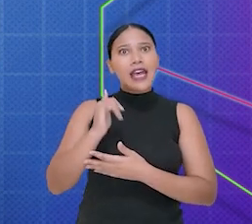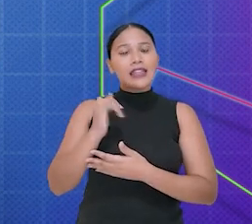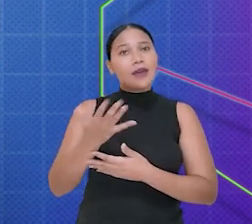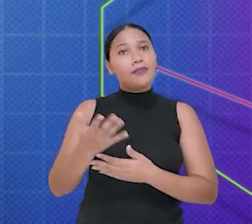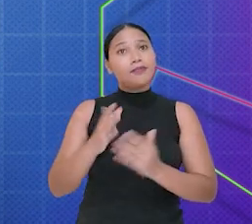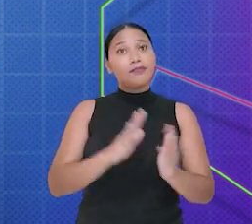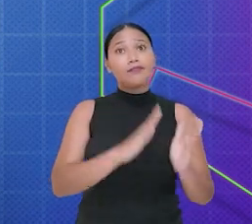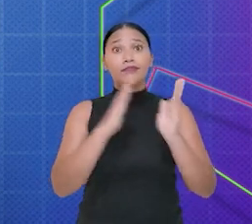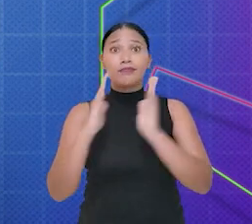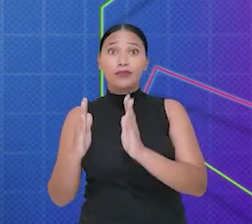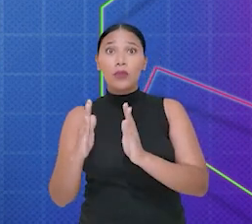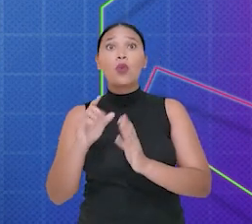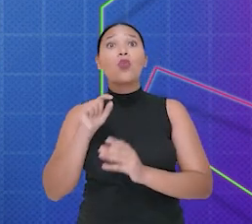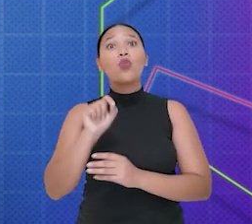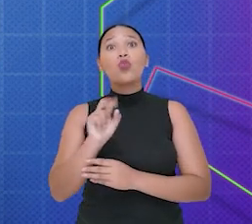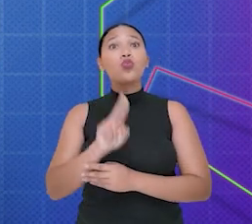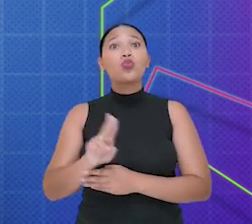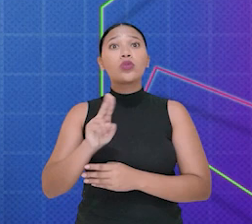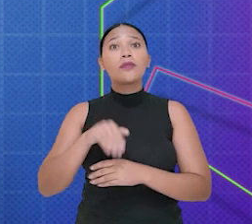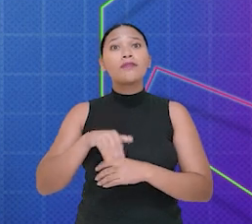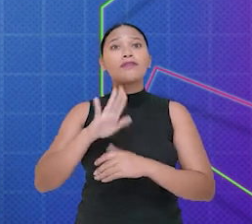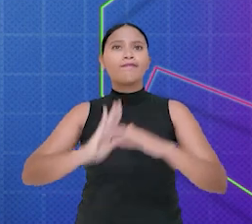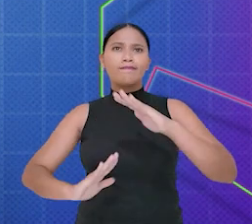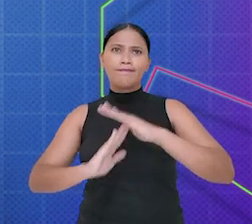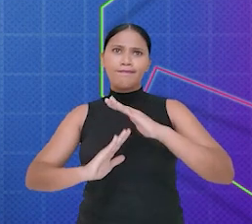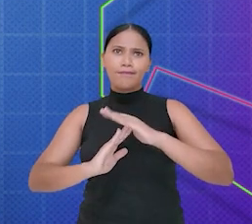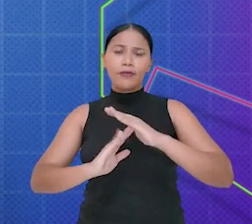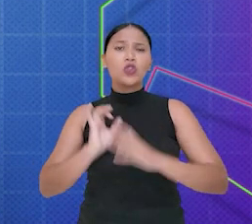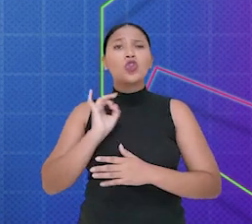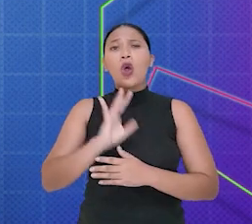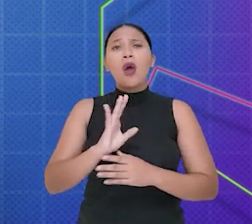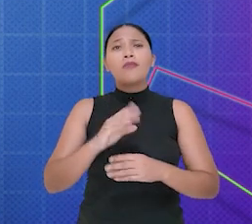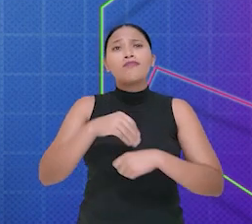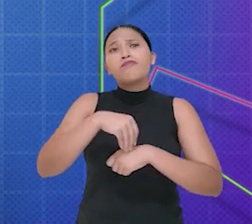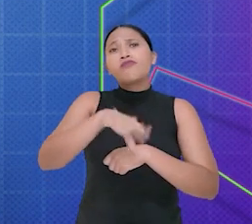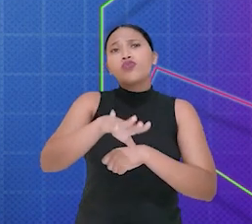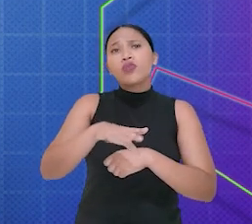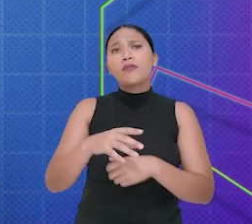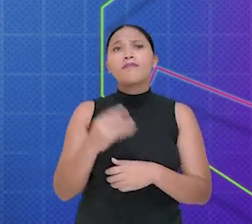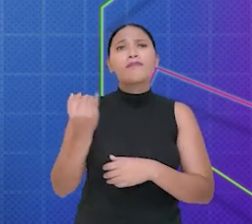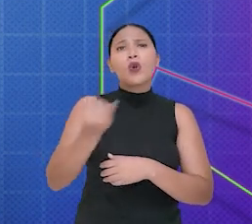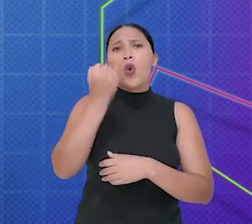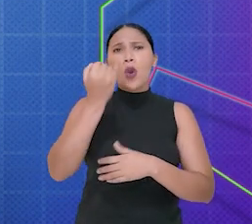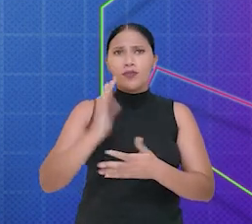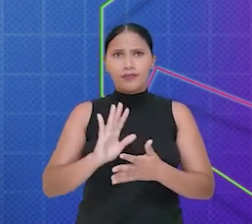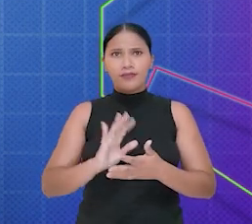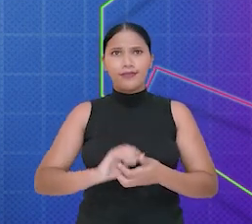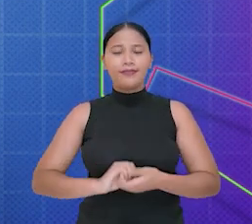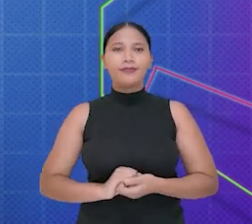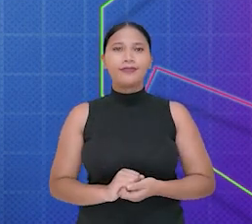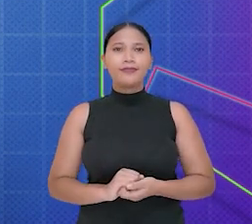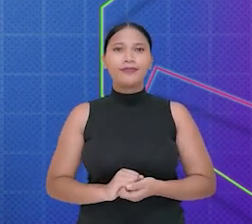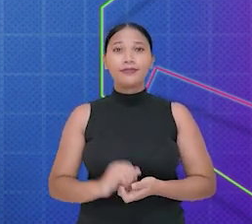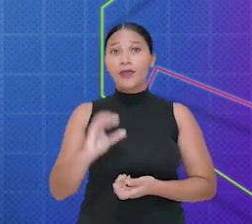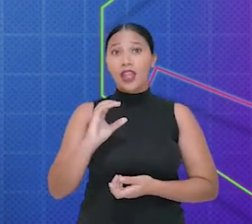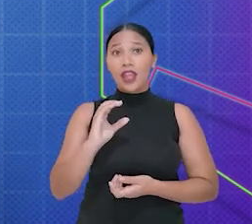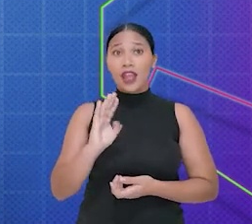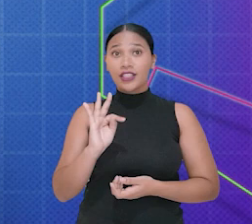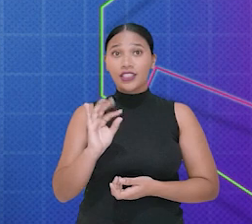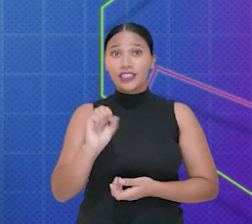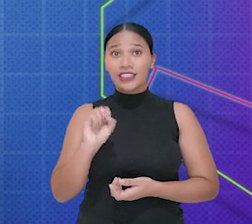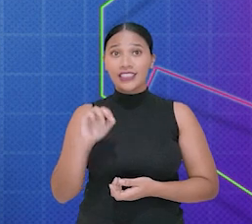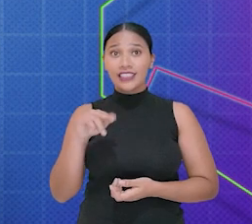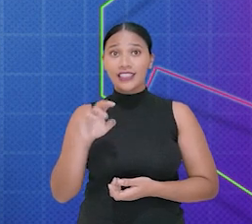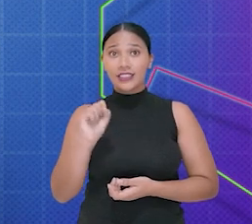da narrativa, enquanto outros se utilizam de forma mais limitada, apenas para transmitir pontos importantes da história.